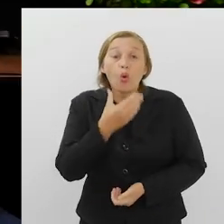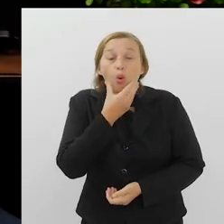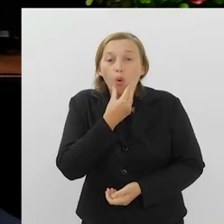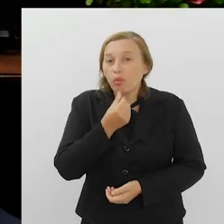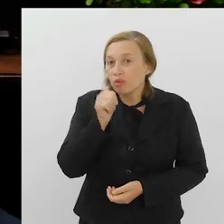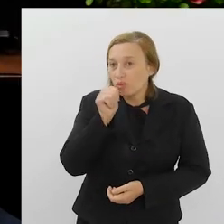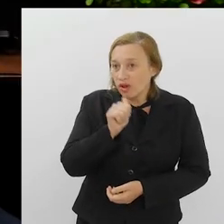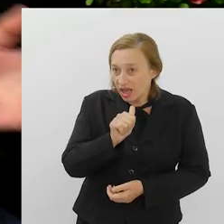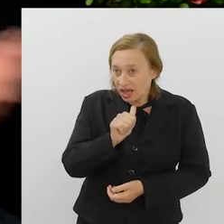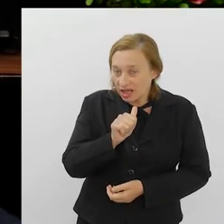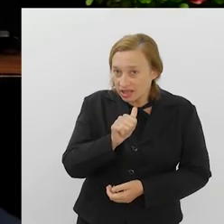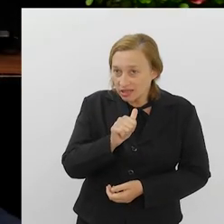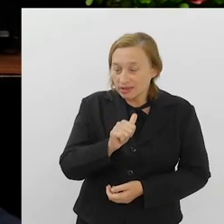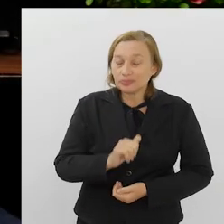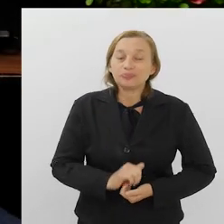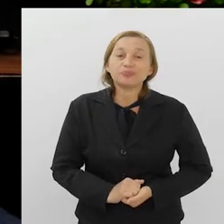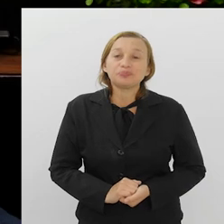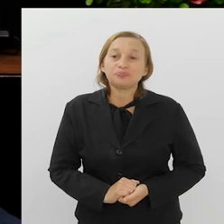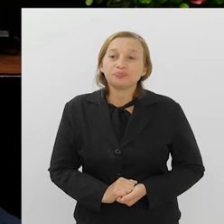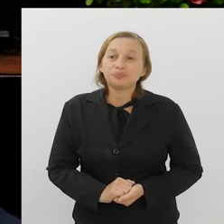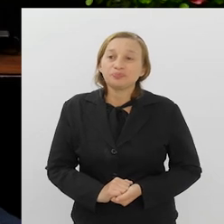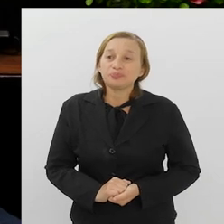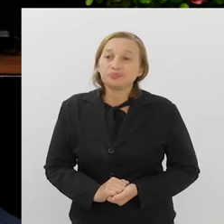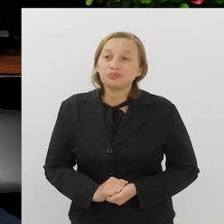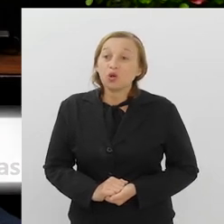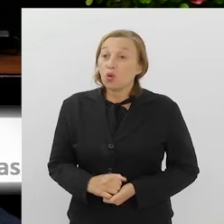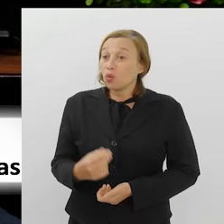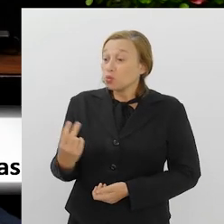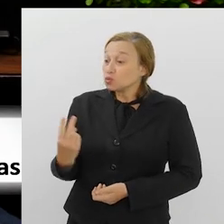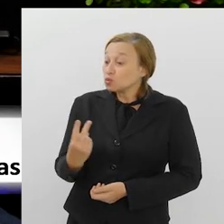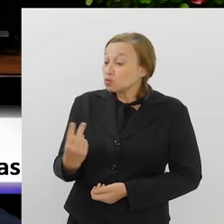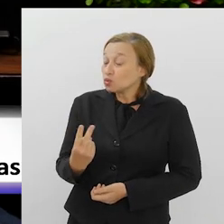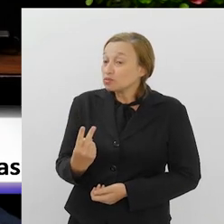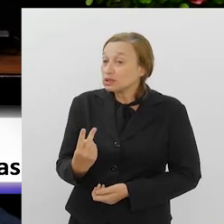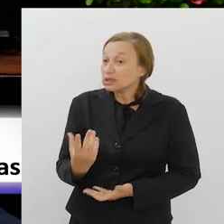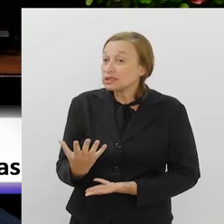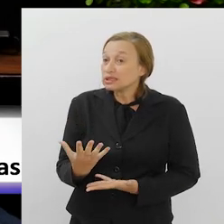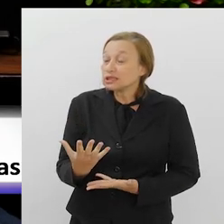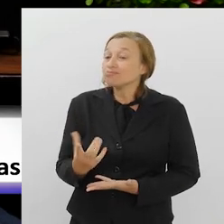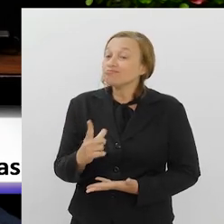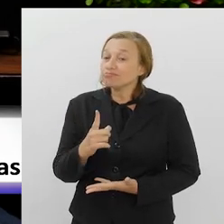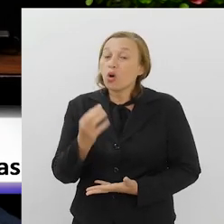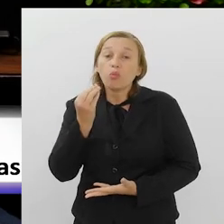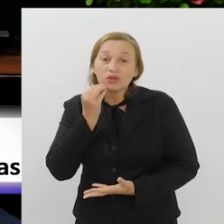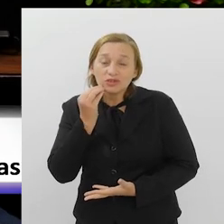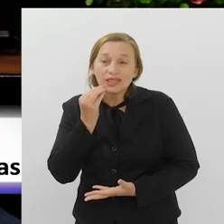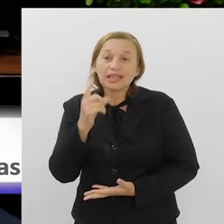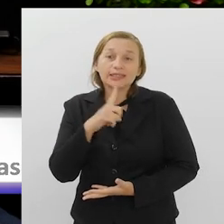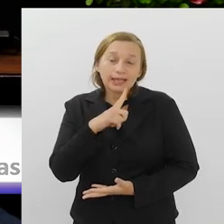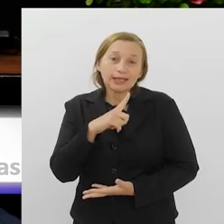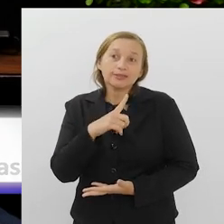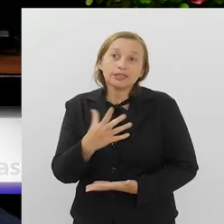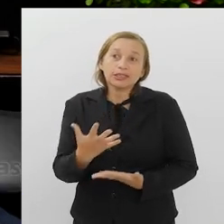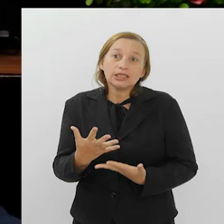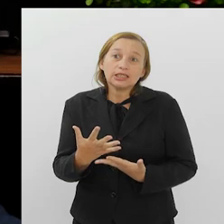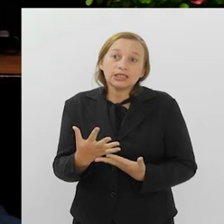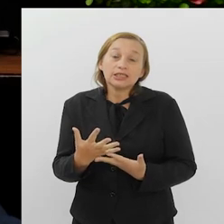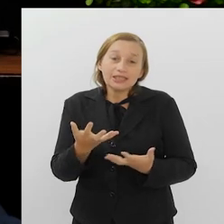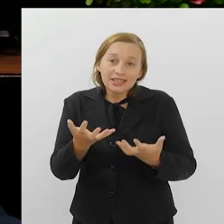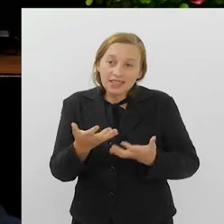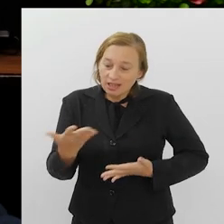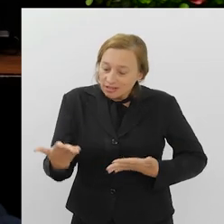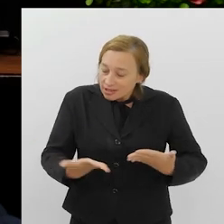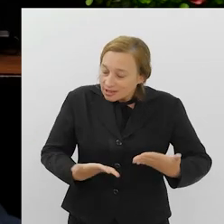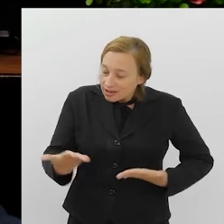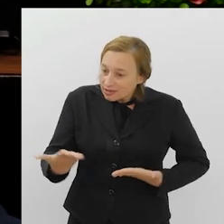rapazes quanto as moças homens ou as mulheres eles tem a a oportunidade Se quiserem de